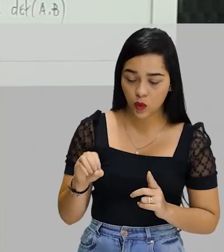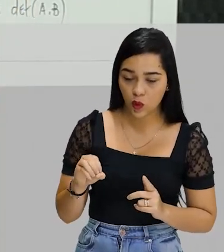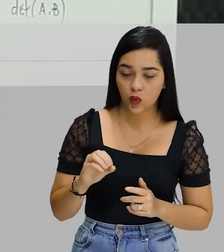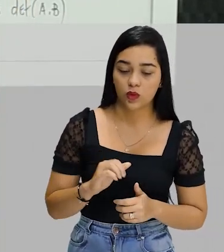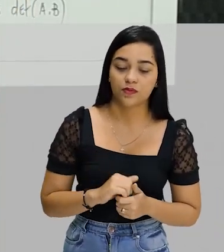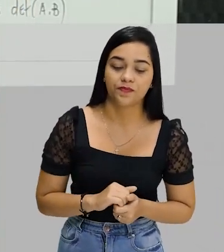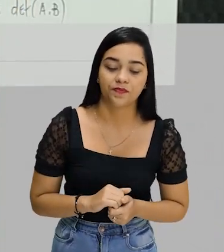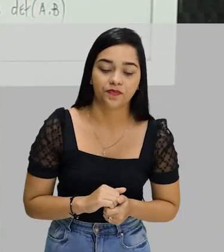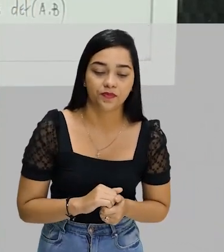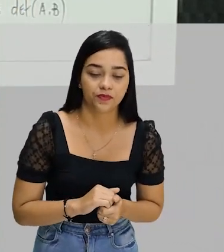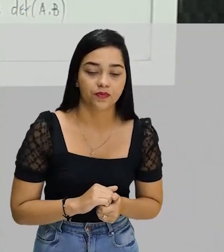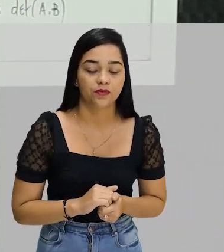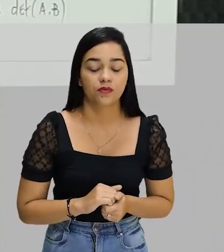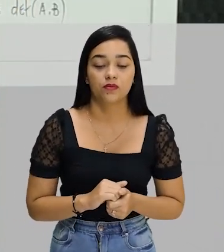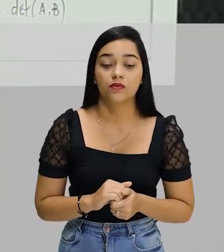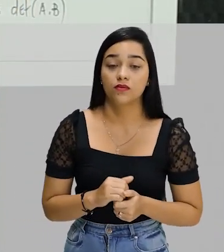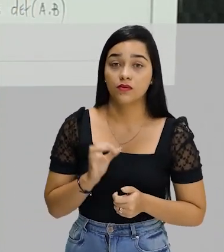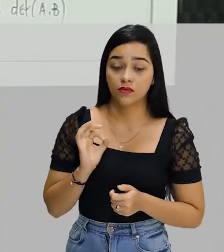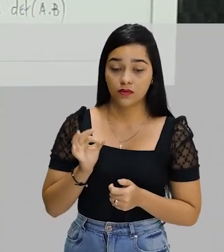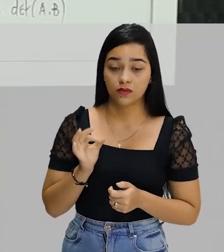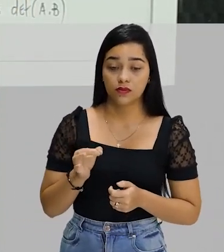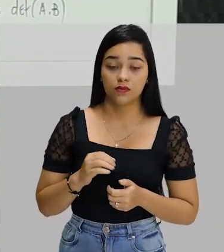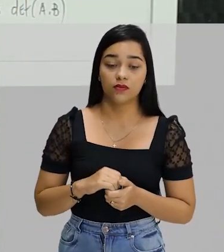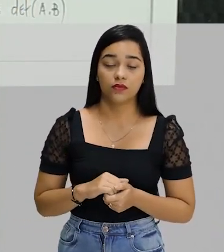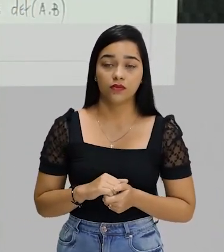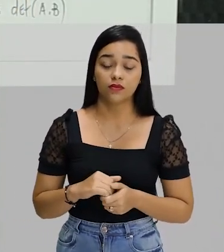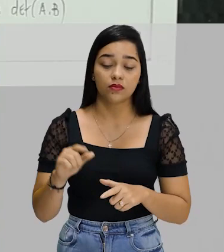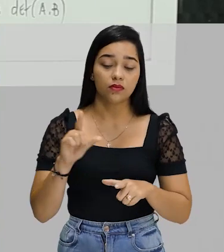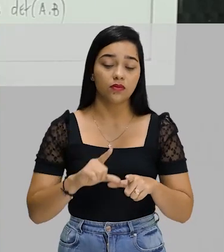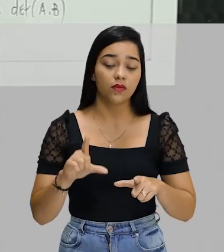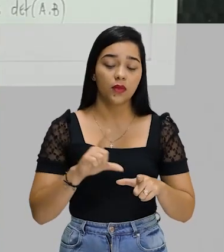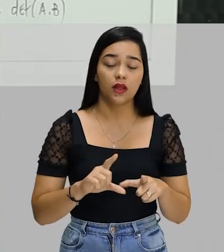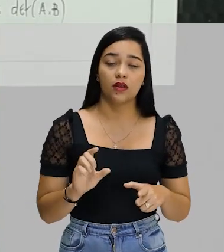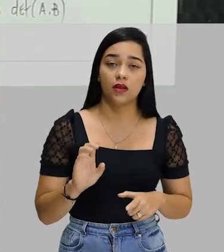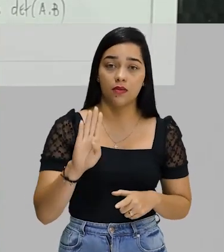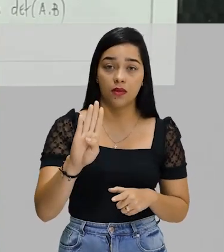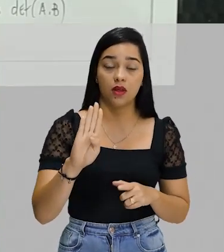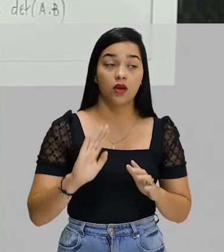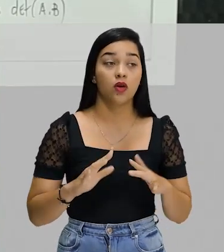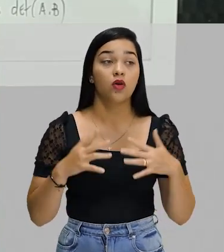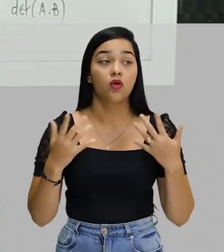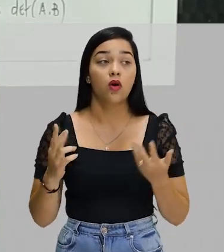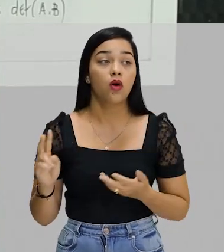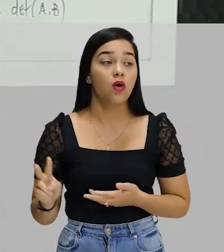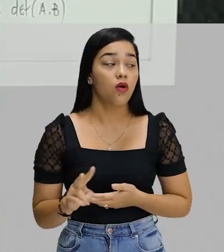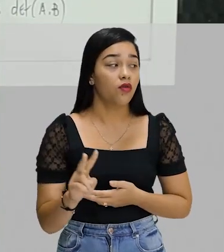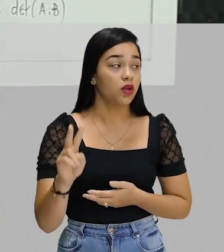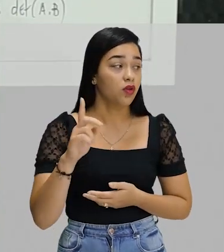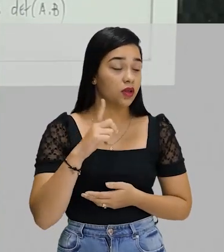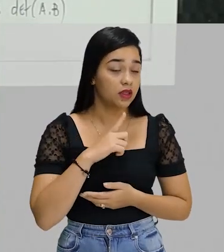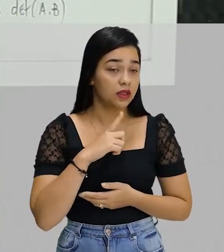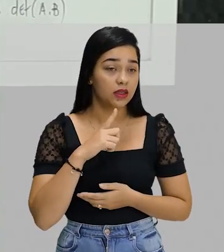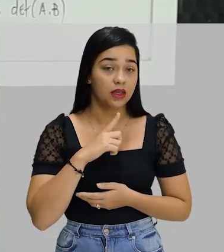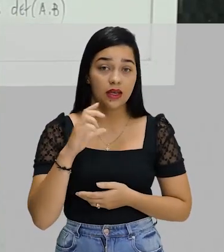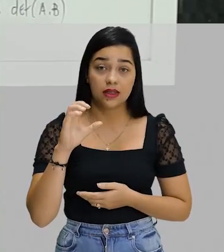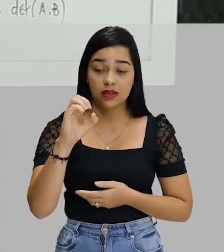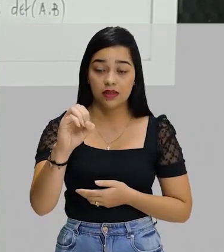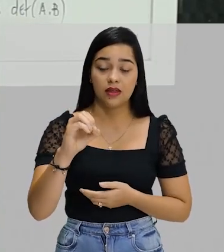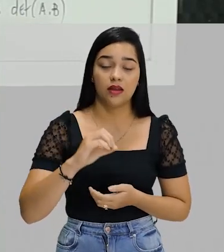certo? Beleza? Letra B. Qual o valor desse determinante aí é